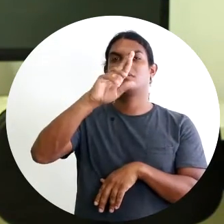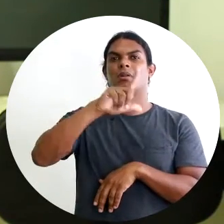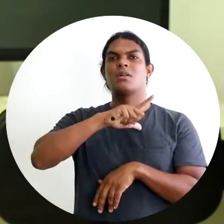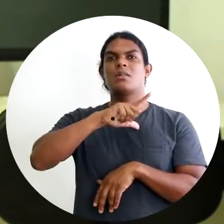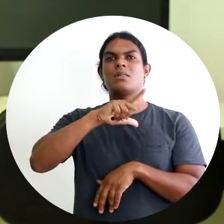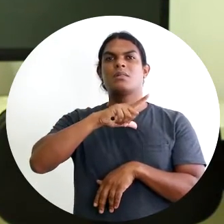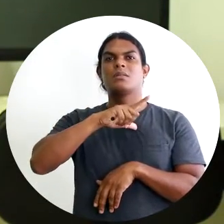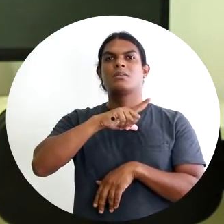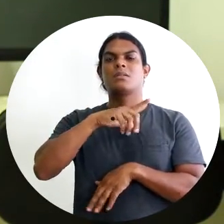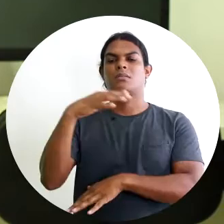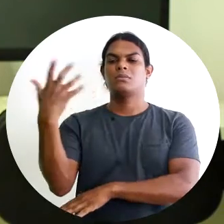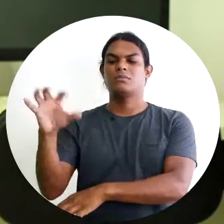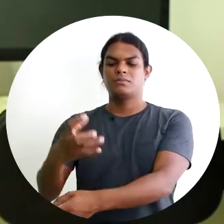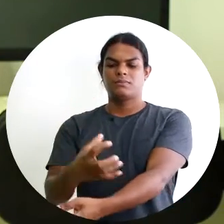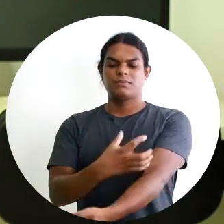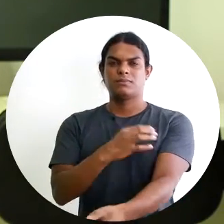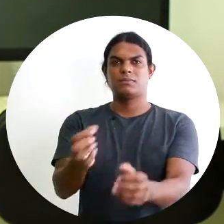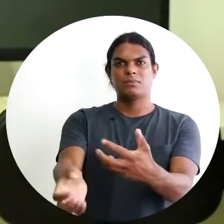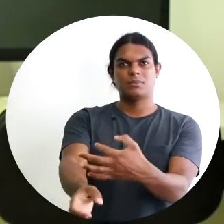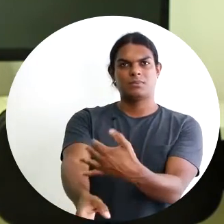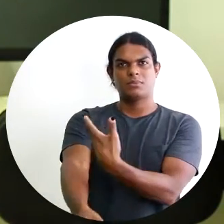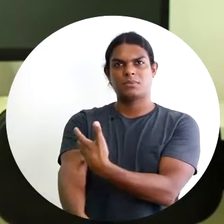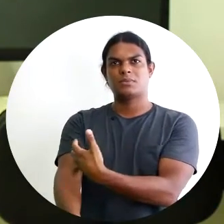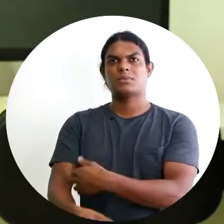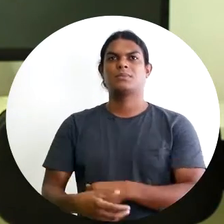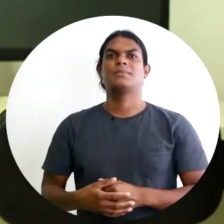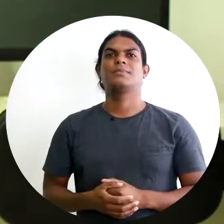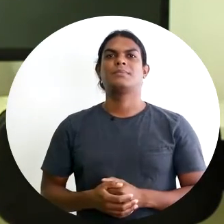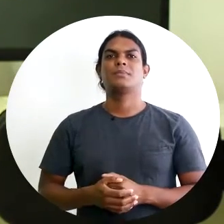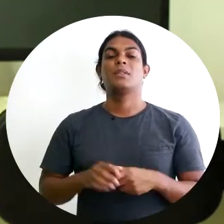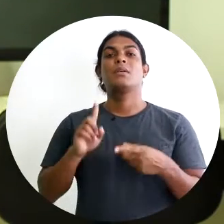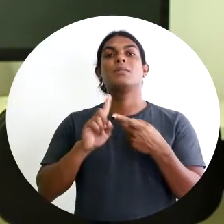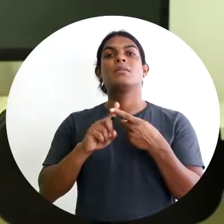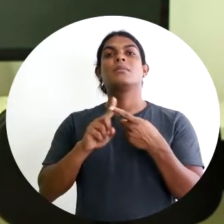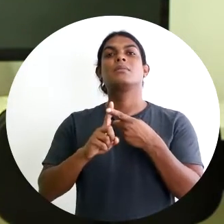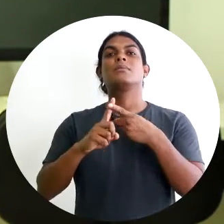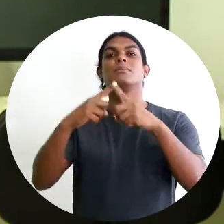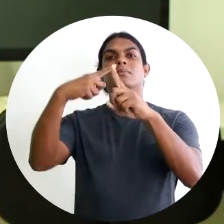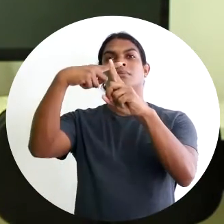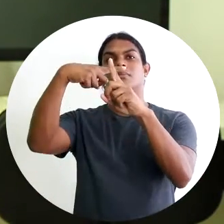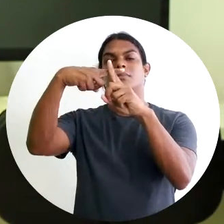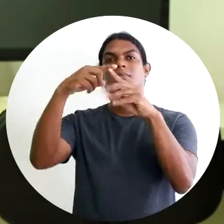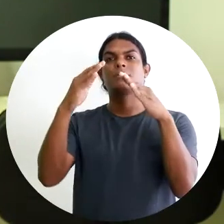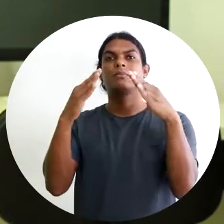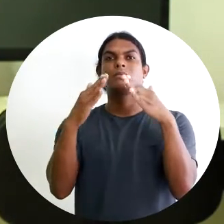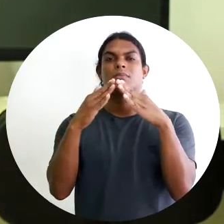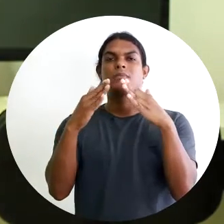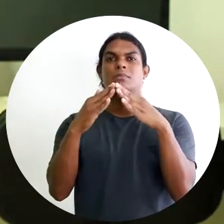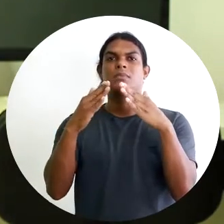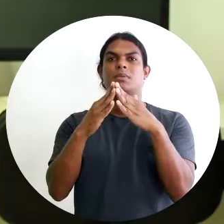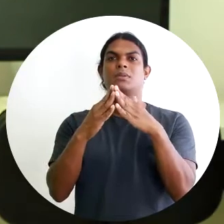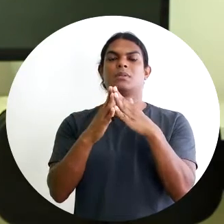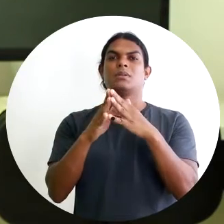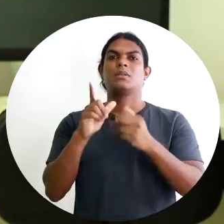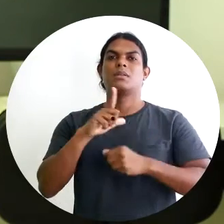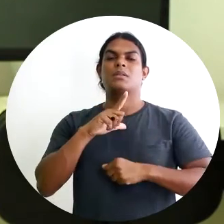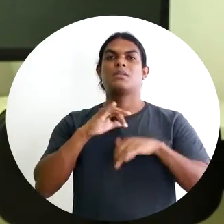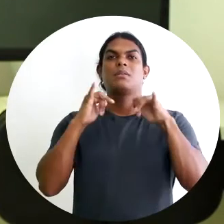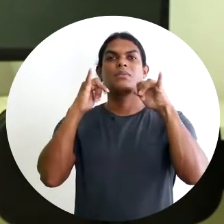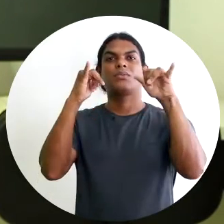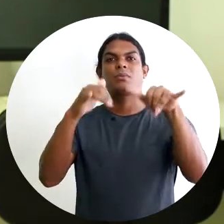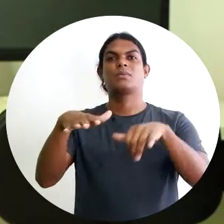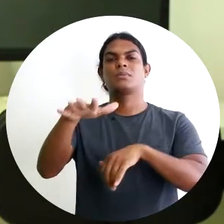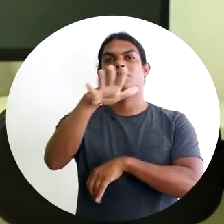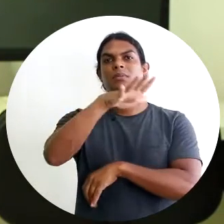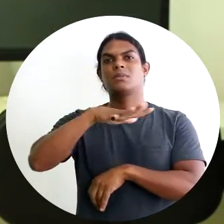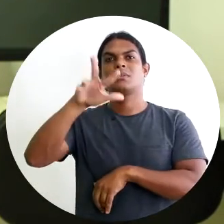região. A gente tem nas igrejas as informações que são daquela região ou informações que foram trazidas